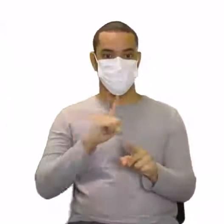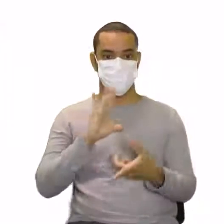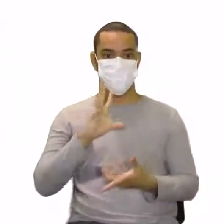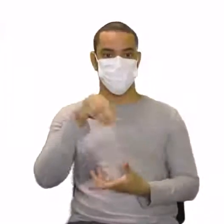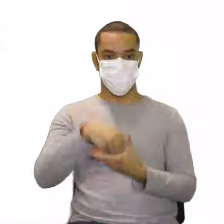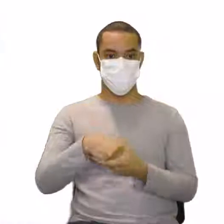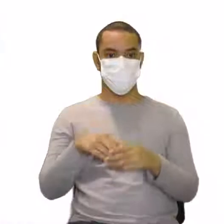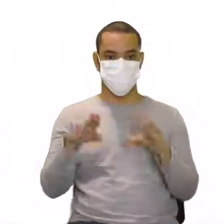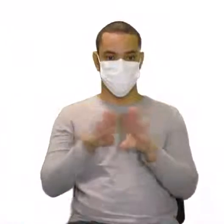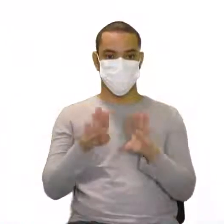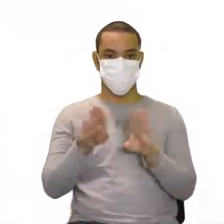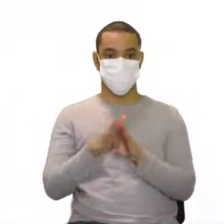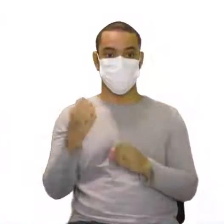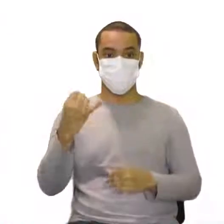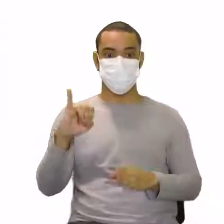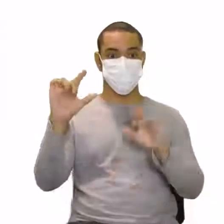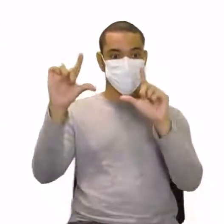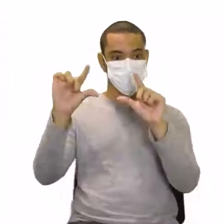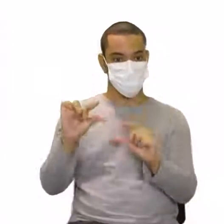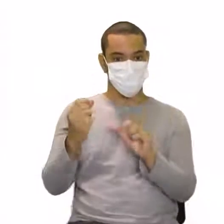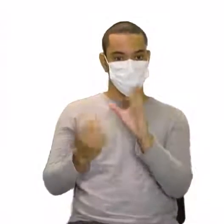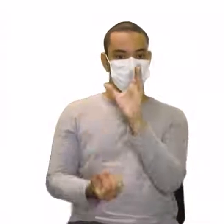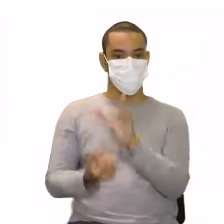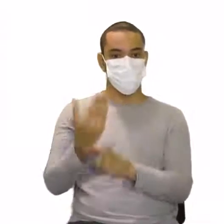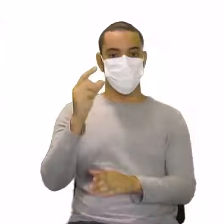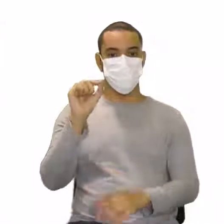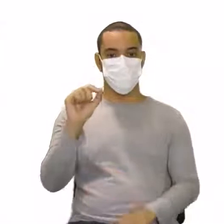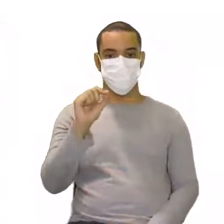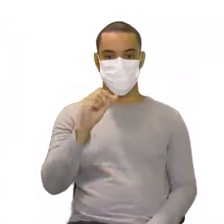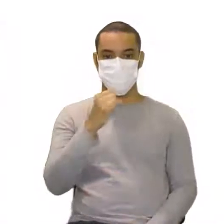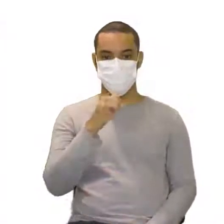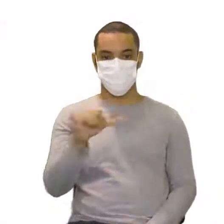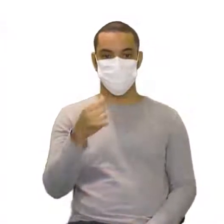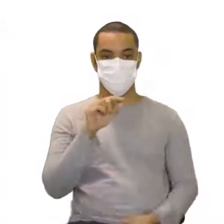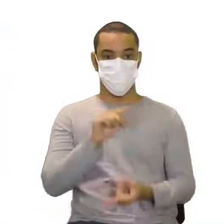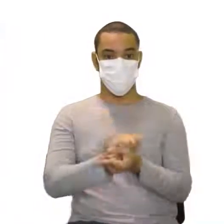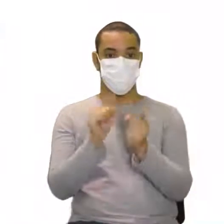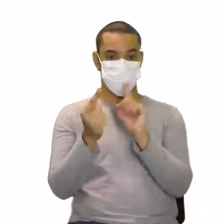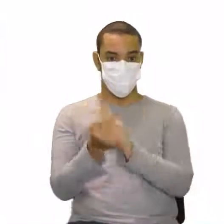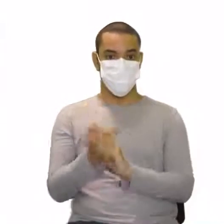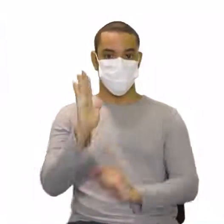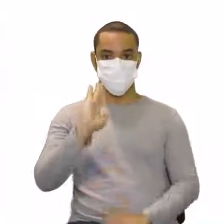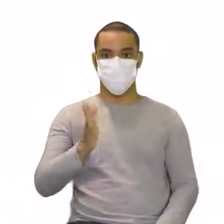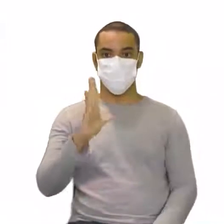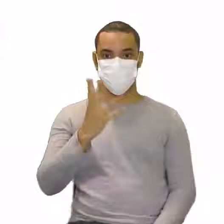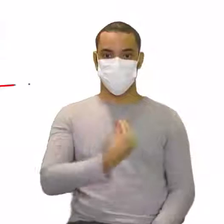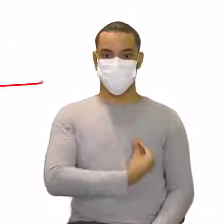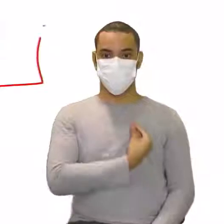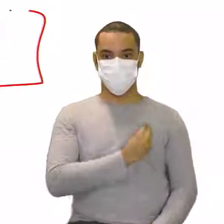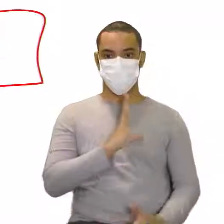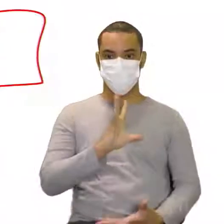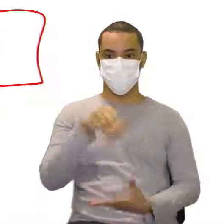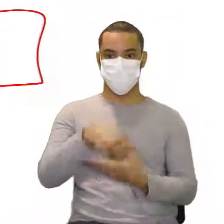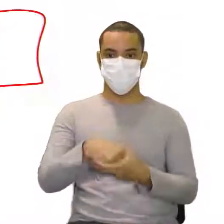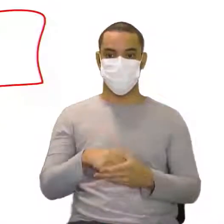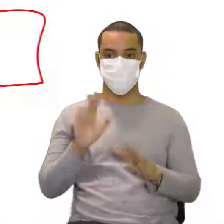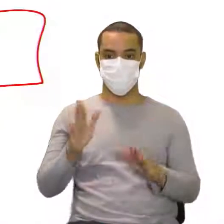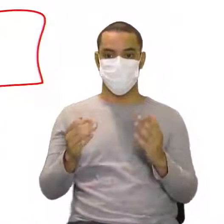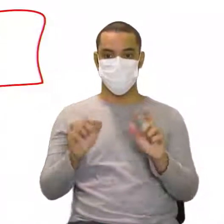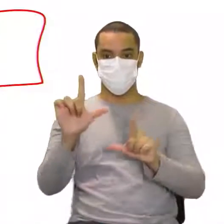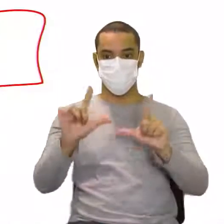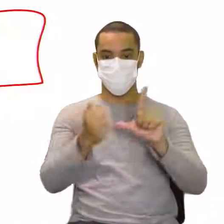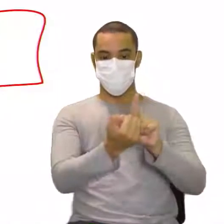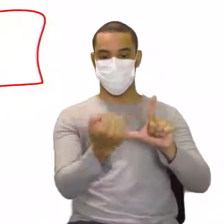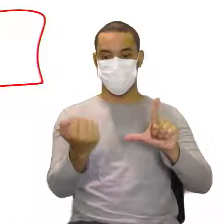esse fluxo aí. Quando A diminui, surge corrente em sentido contrário, quando já está saindo, né, deste